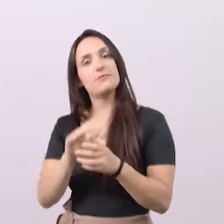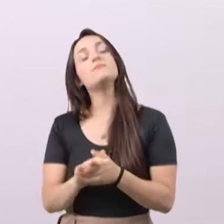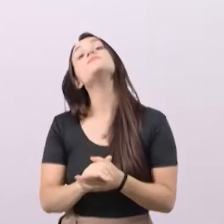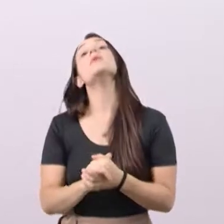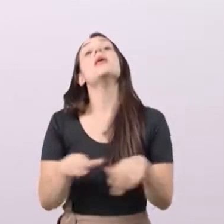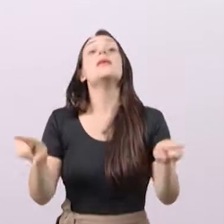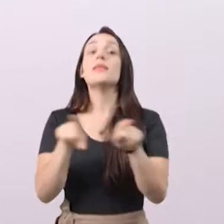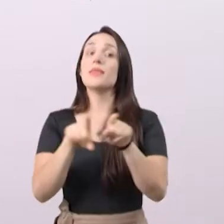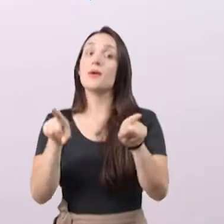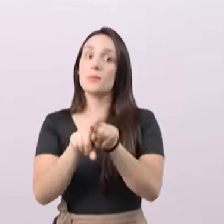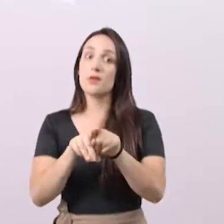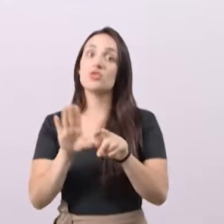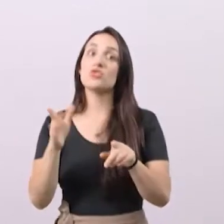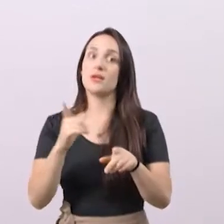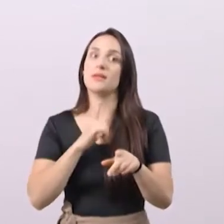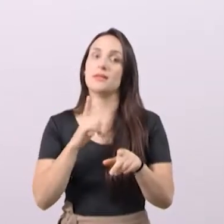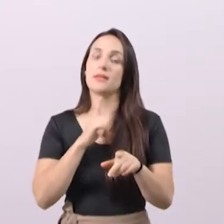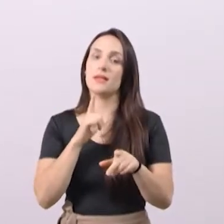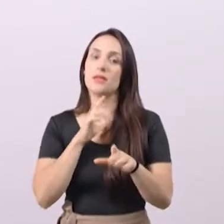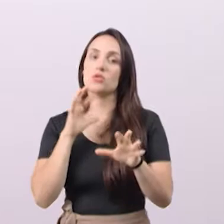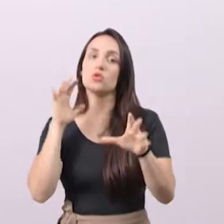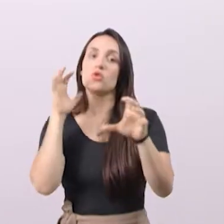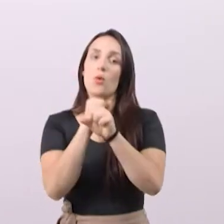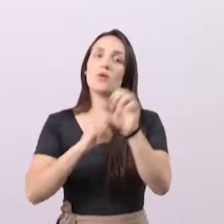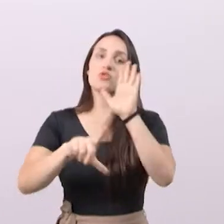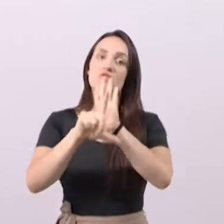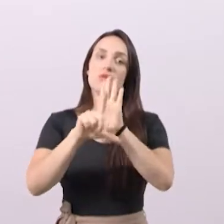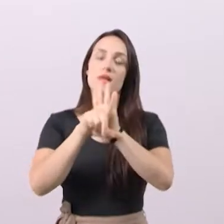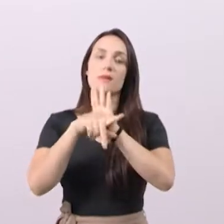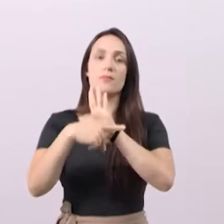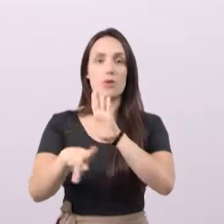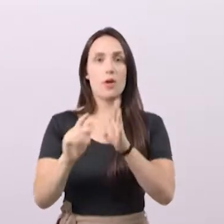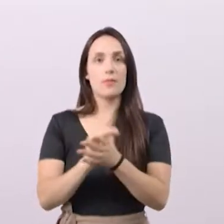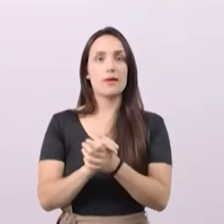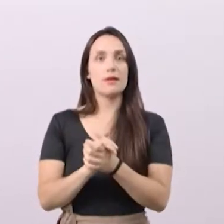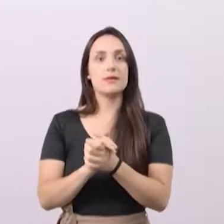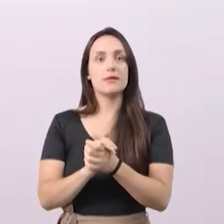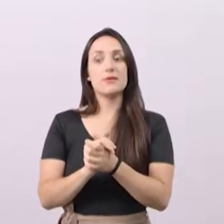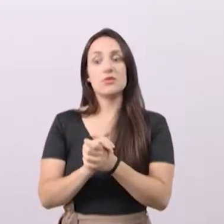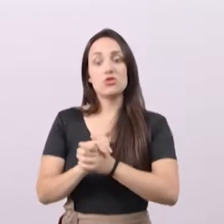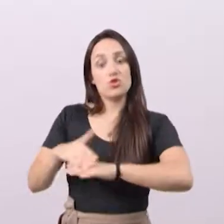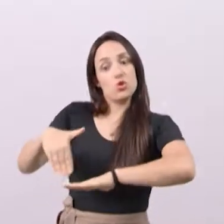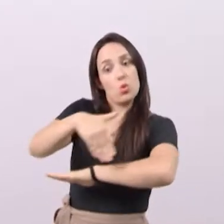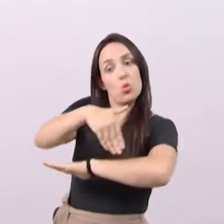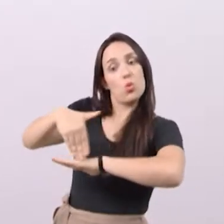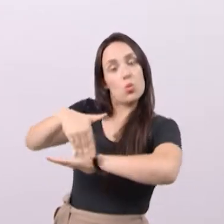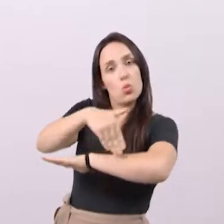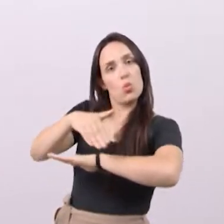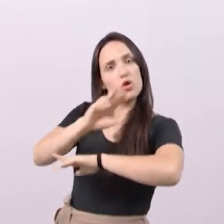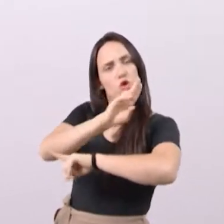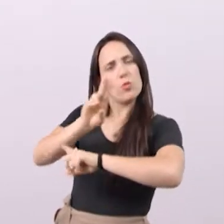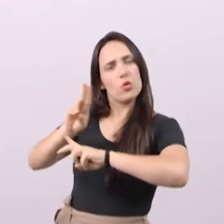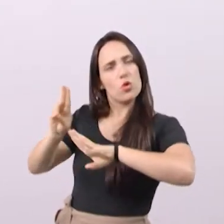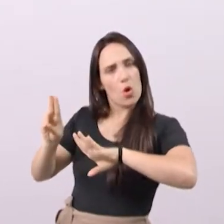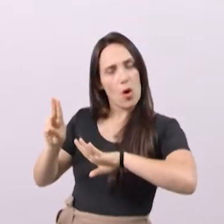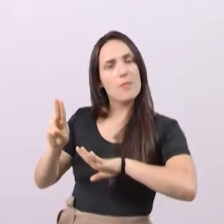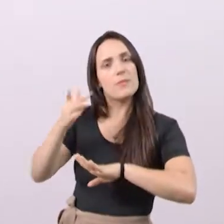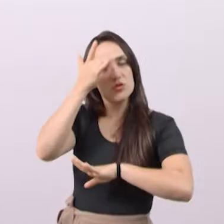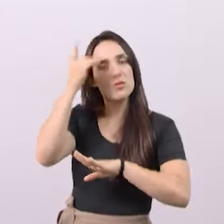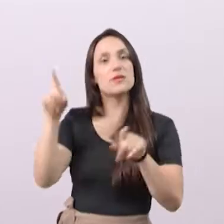às mulheres. Além disso, também foram editadas as consolidações de denominação de vias